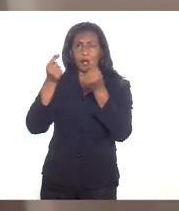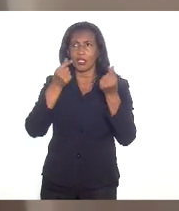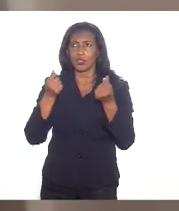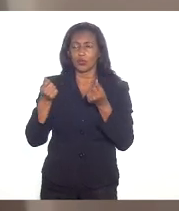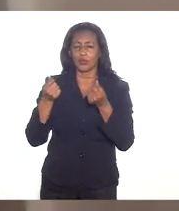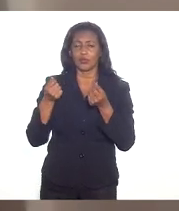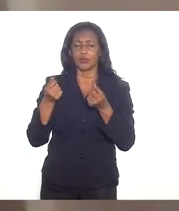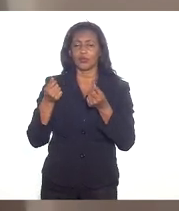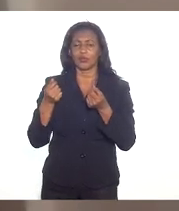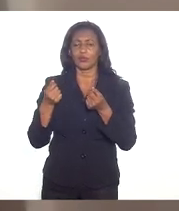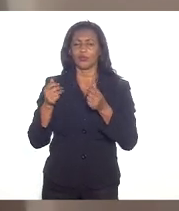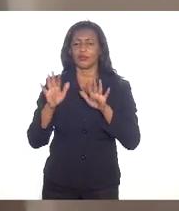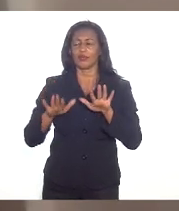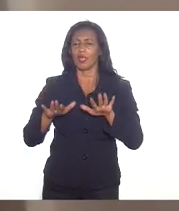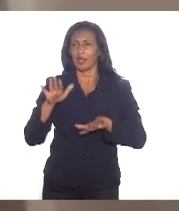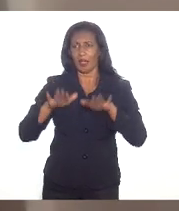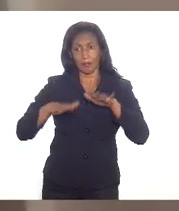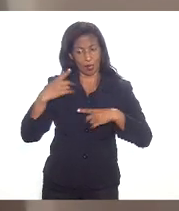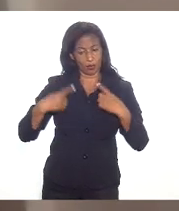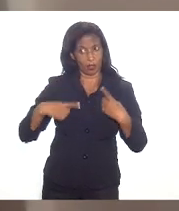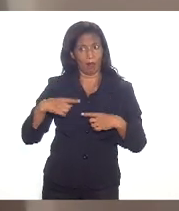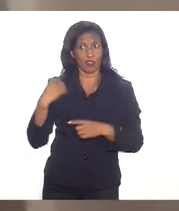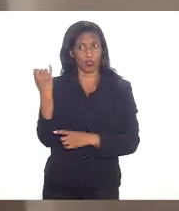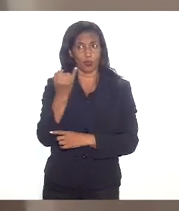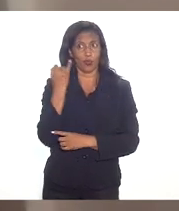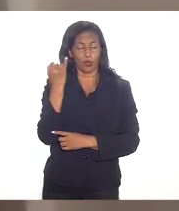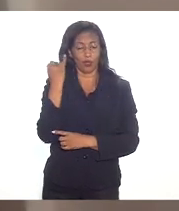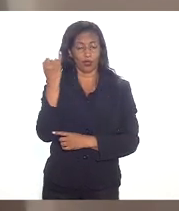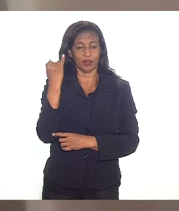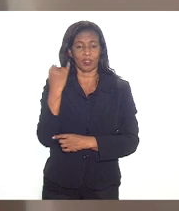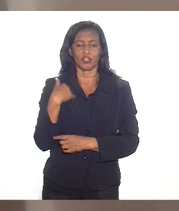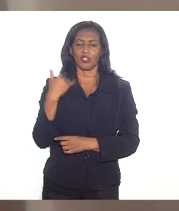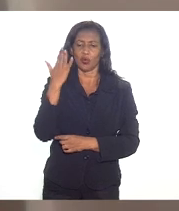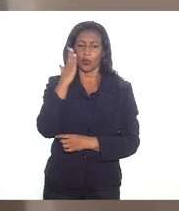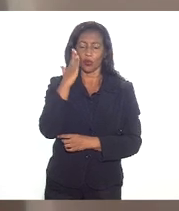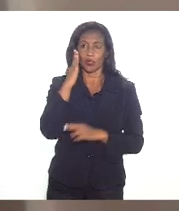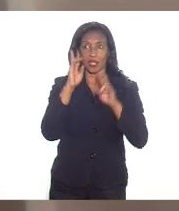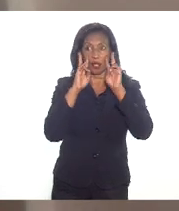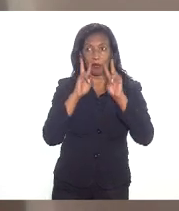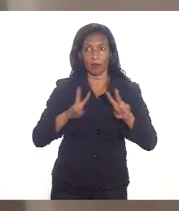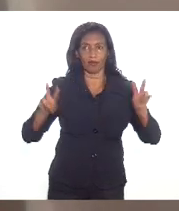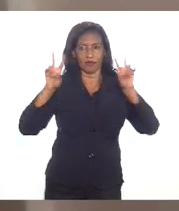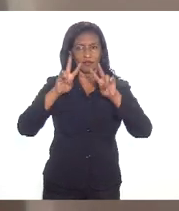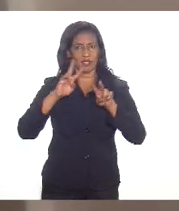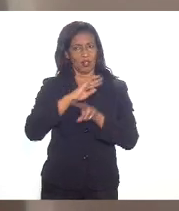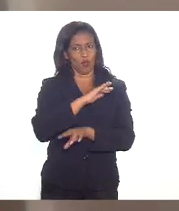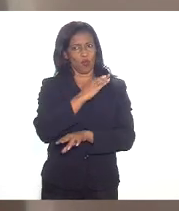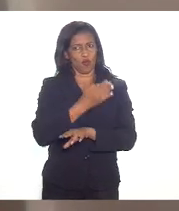apesar... esse é um debate importante, eu sei que a visão liberal é uma visão muito forte, mas me parece que uma coordenação pública